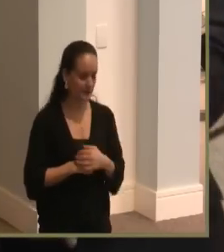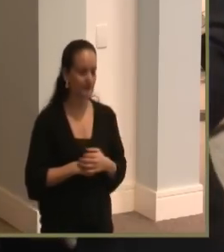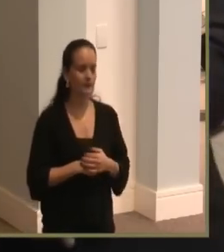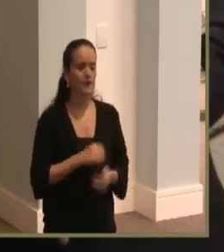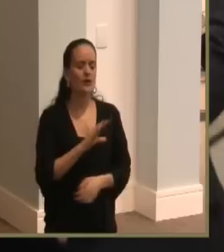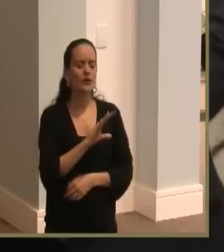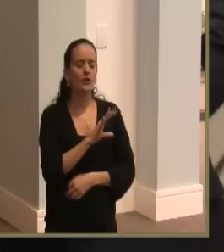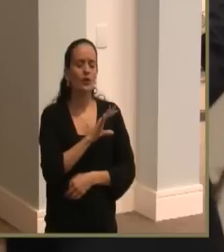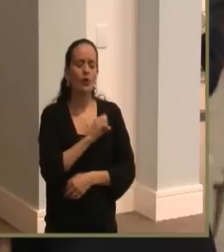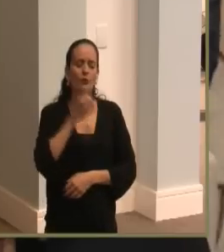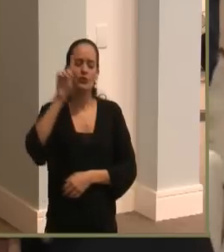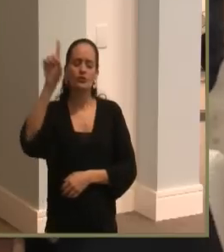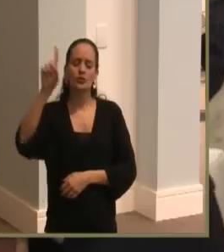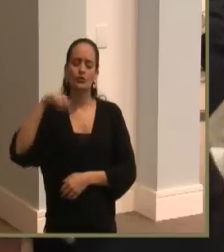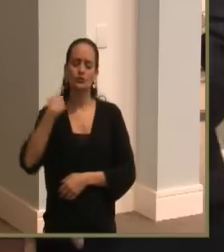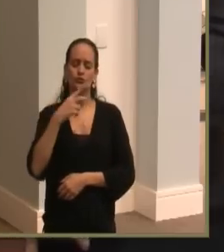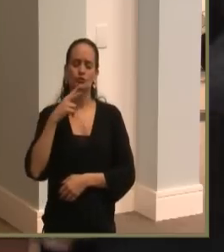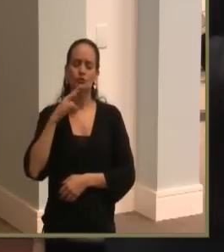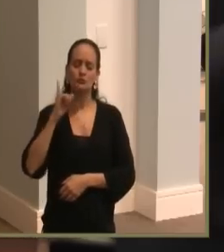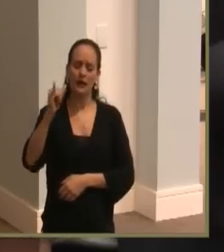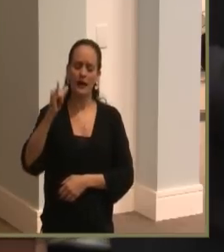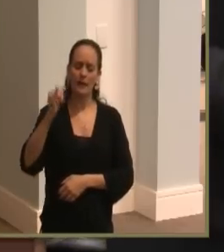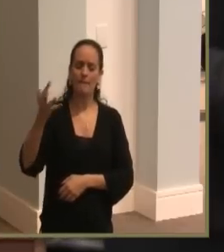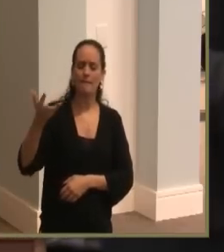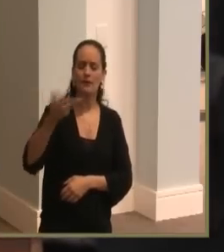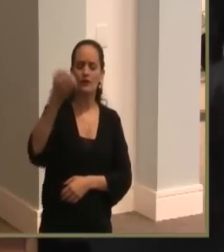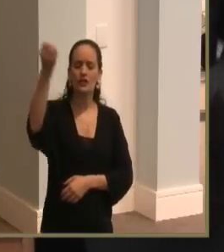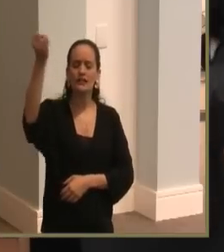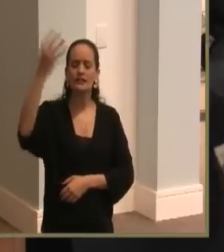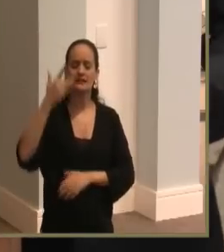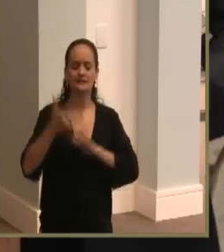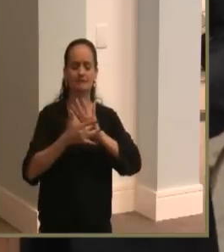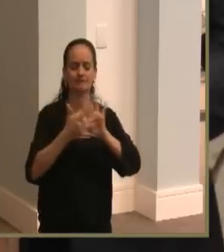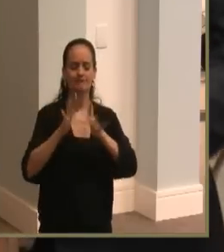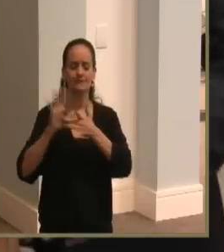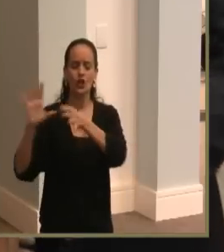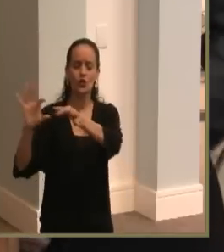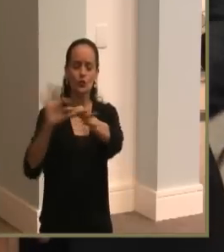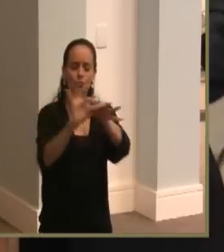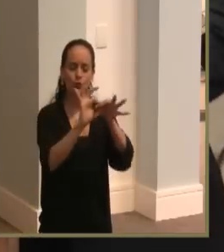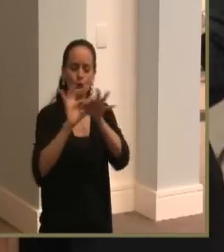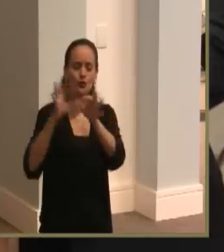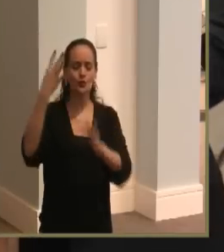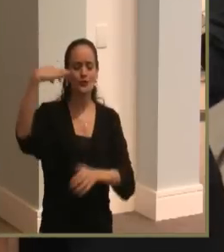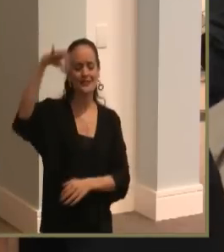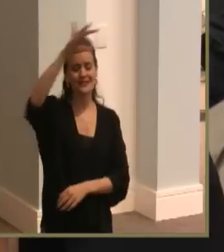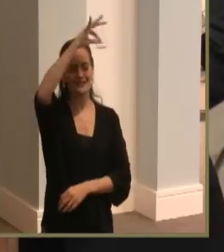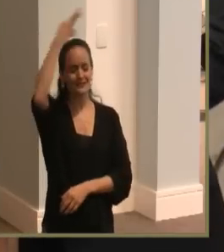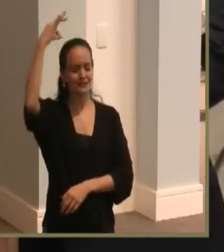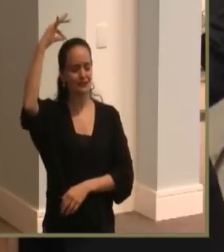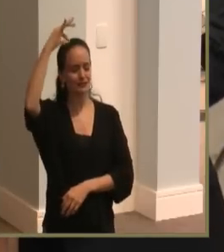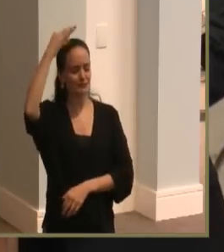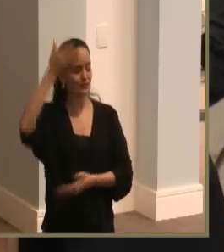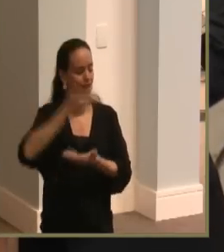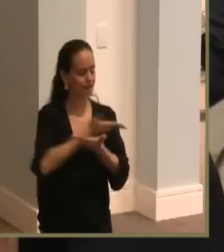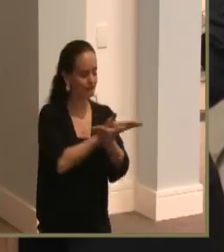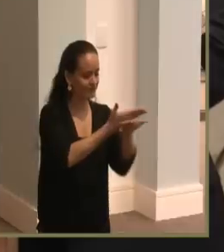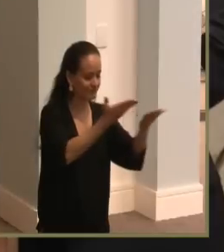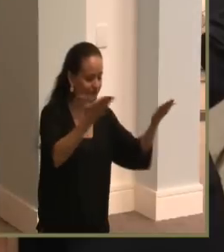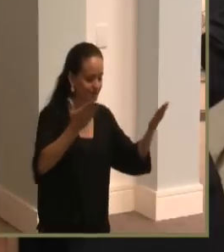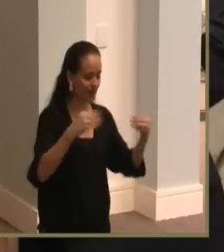amor de Deus nosso Pai, a graça maravilhosa de Jesus e a comunhão do Santo Espírito possa estar com esta